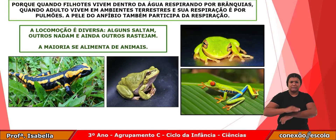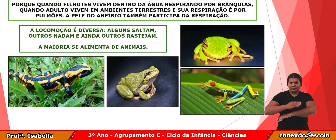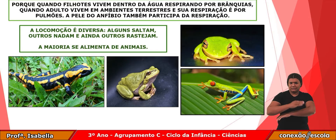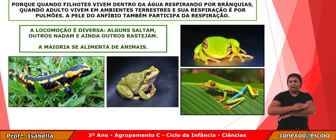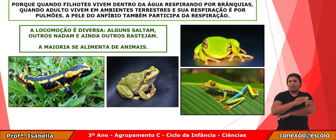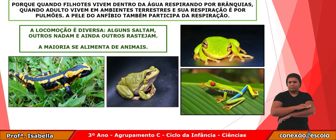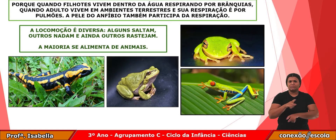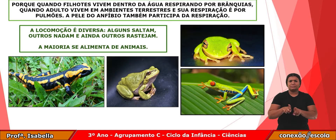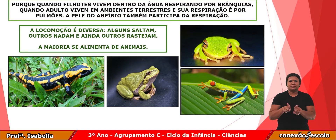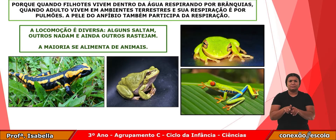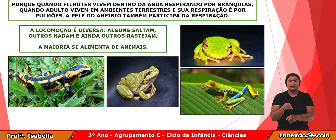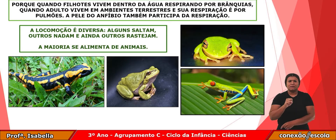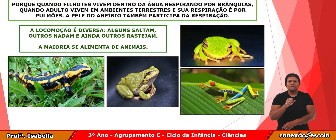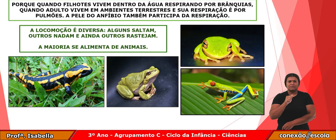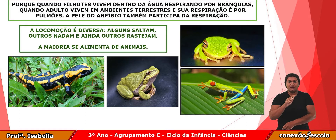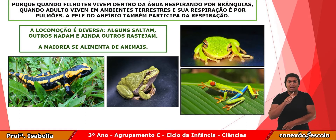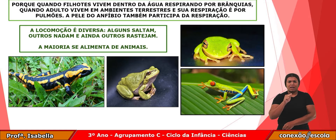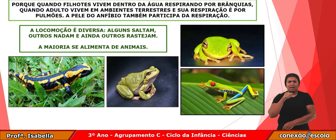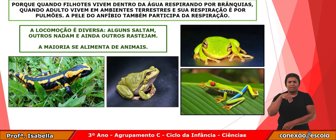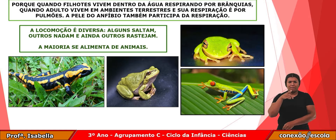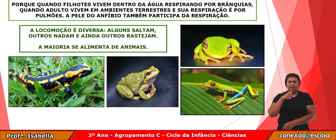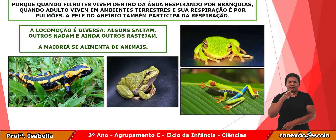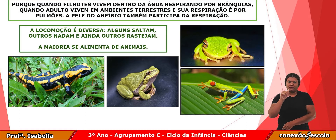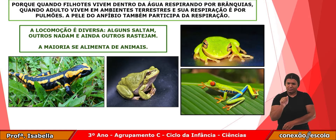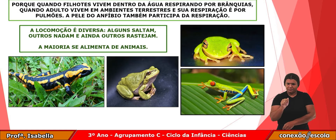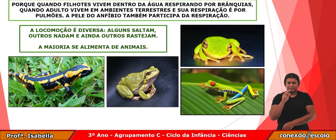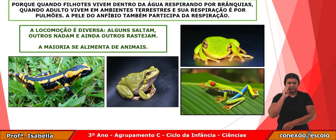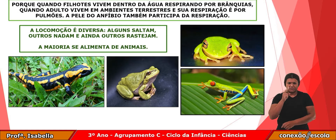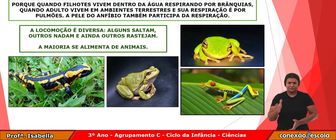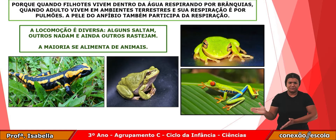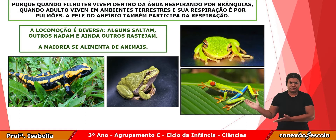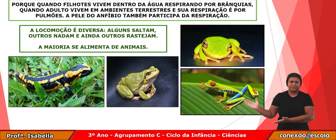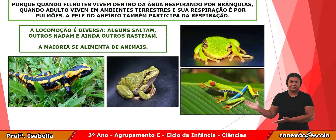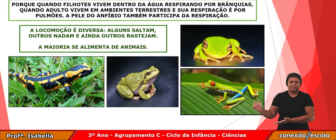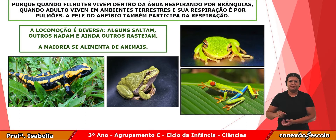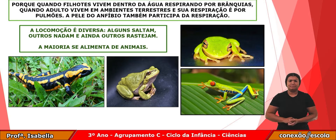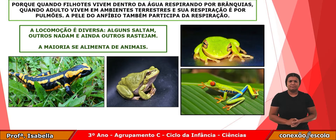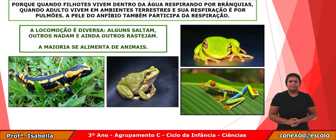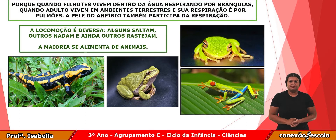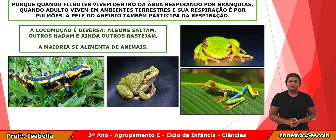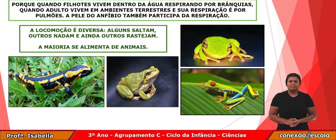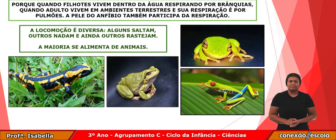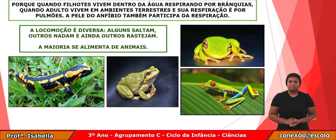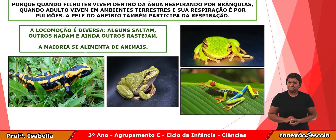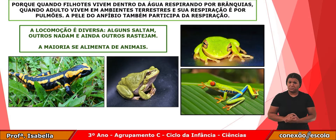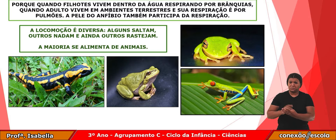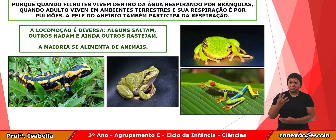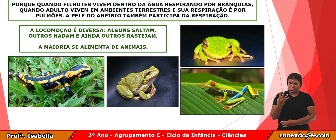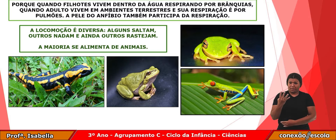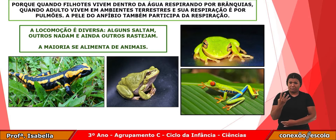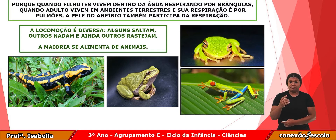salamandra. Olha para vocês verem. Viu que eles são parecidos? A pele são